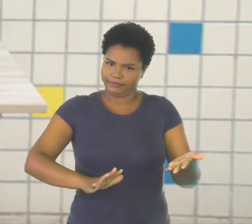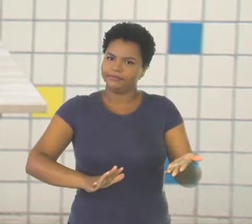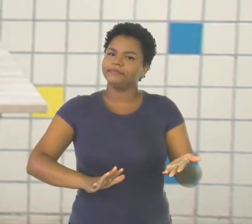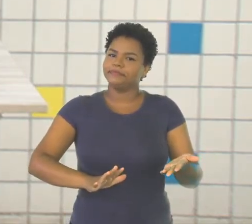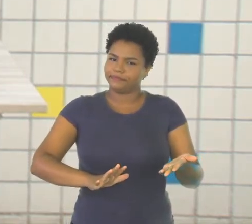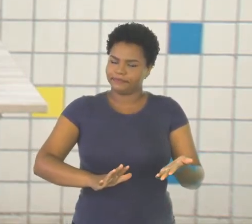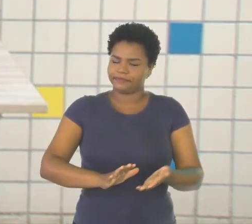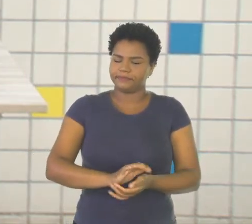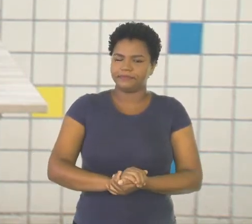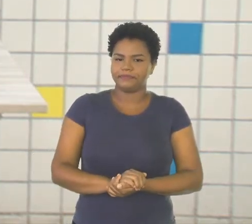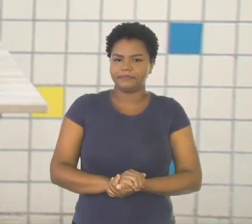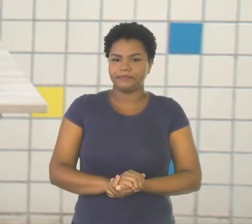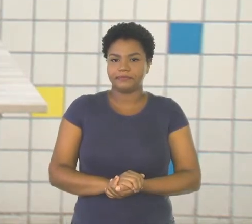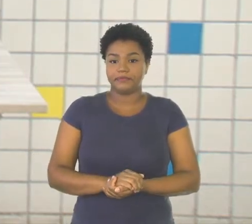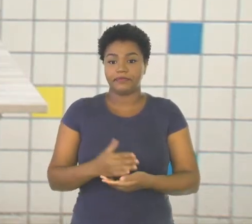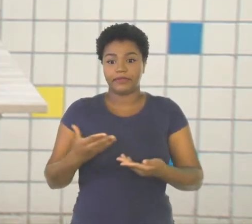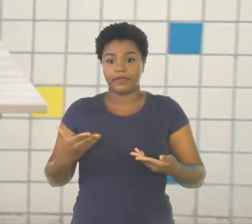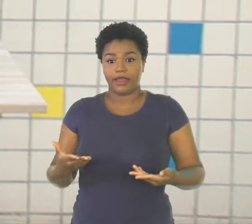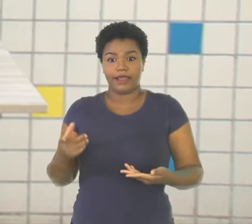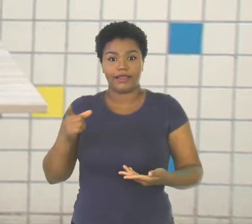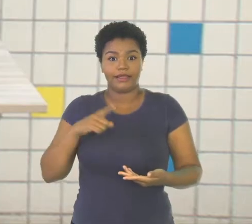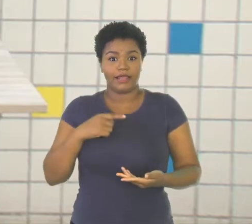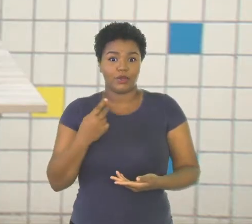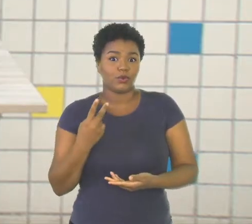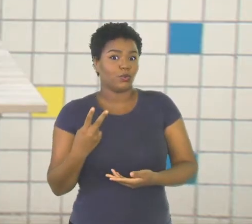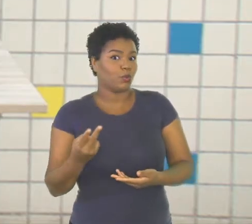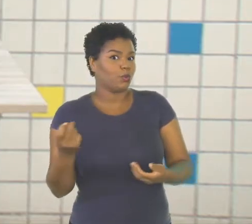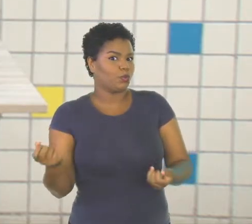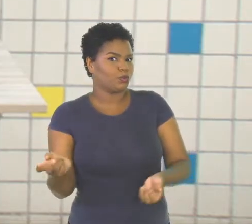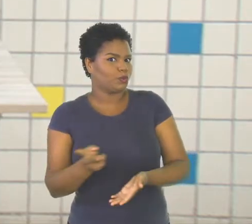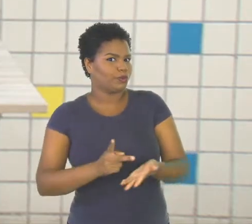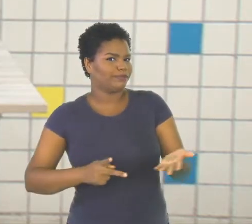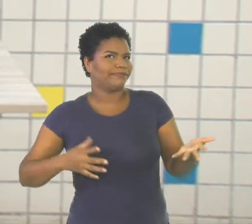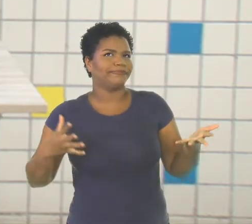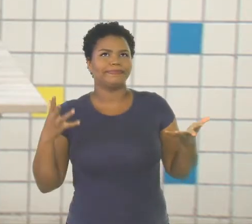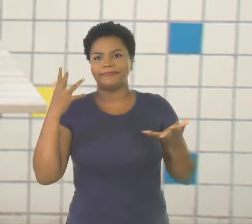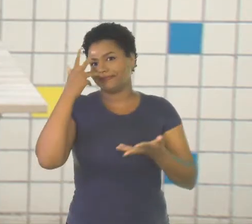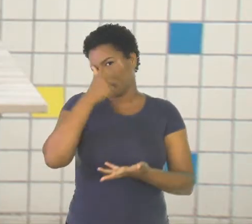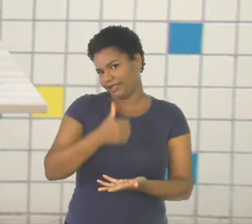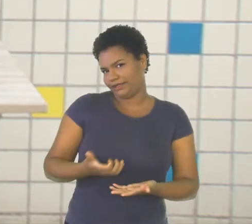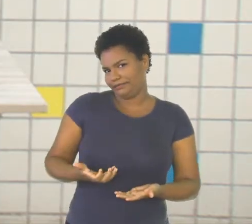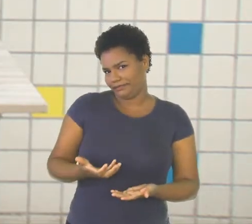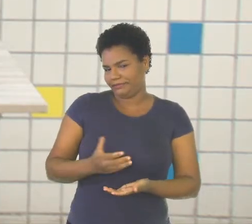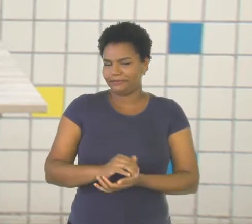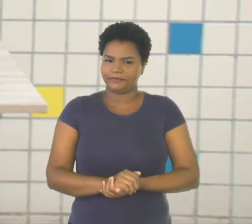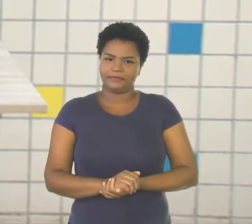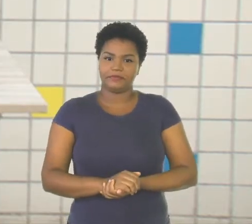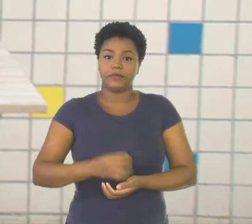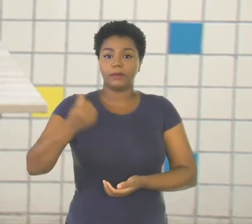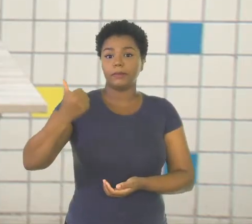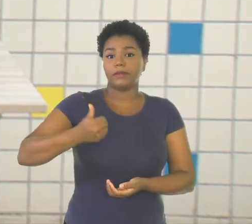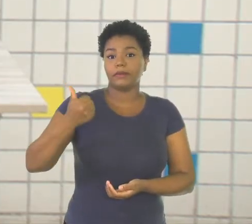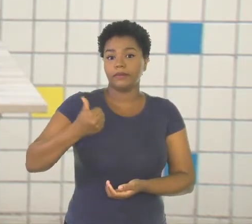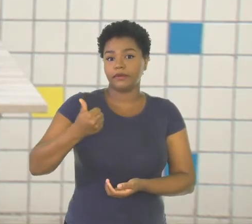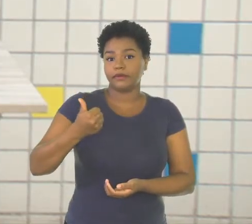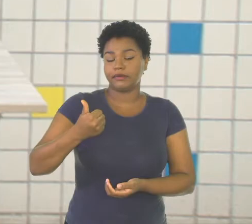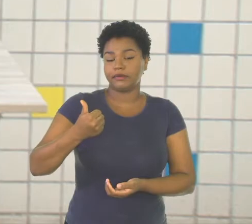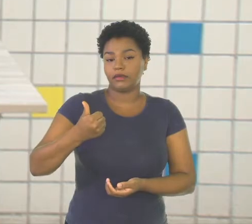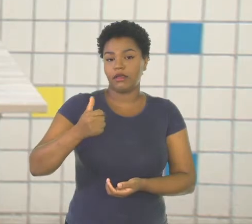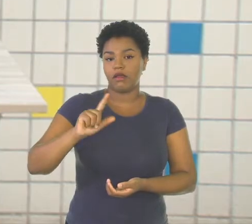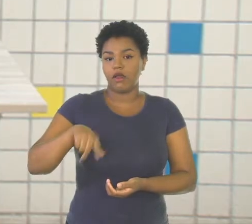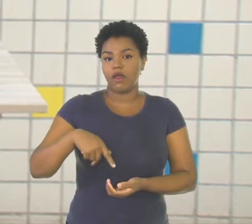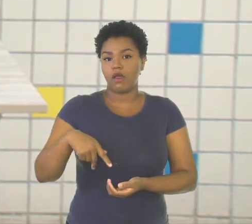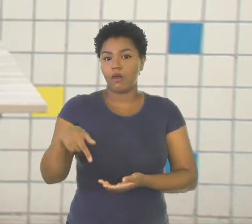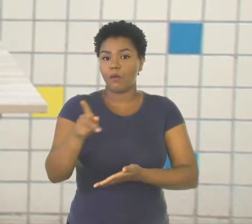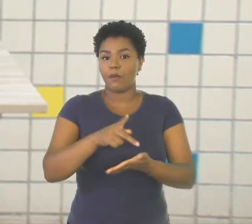seguir. Aqui eu tenho 2 poemas belíssimos. O primeiro é o